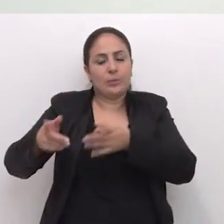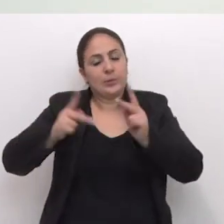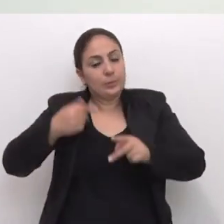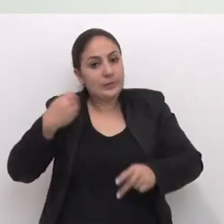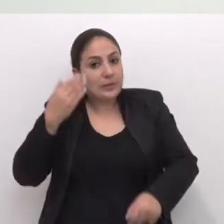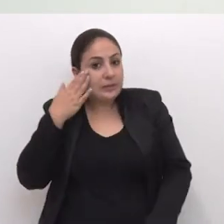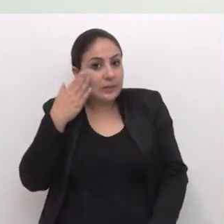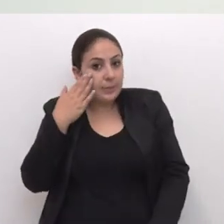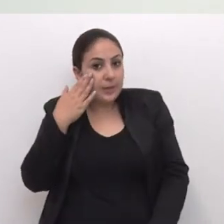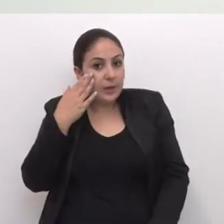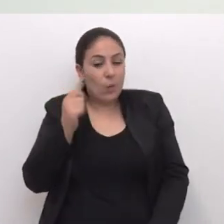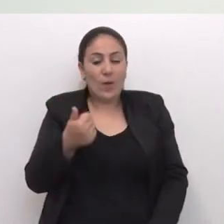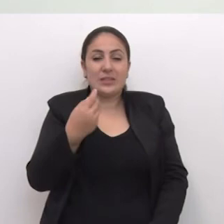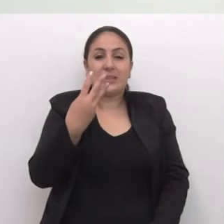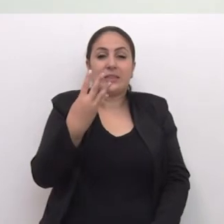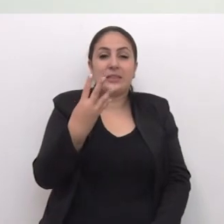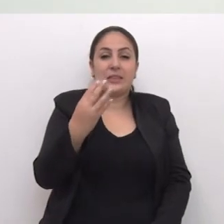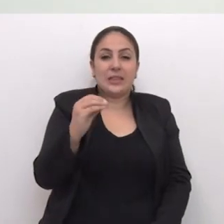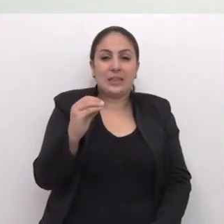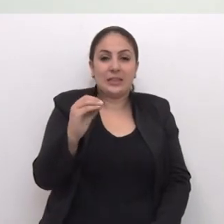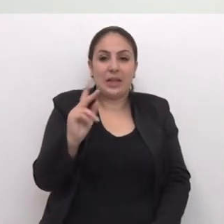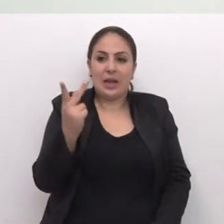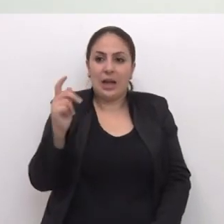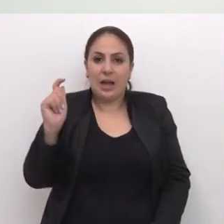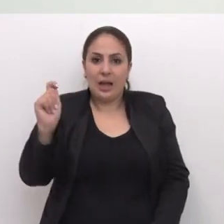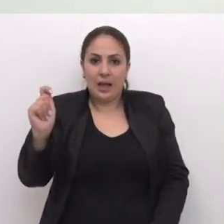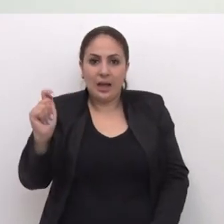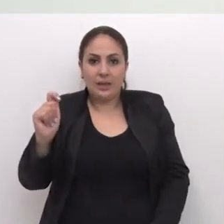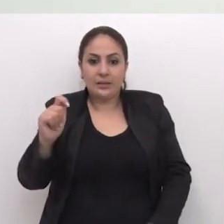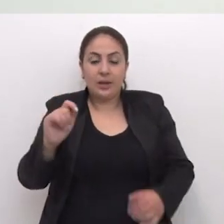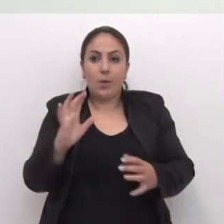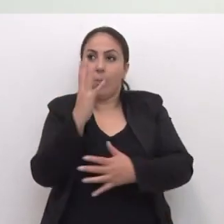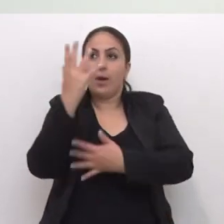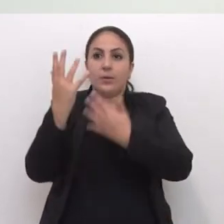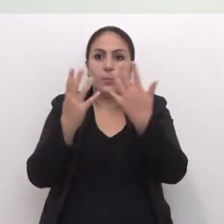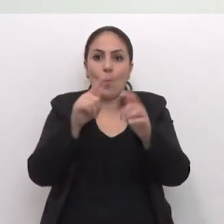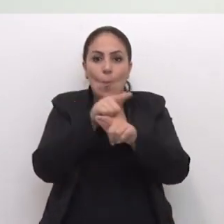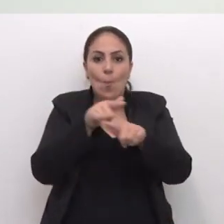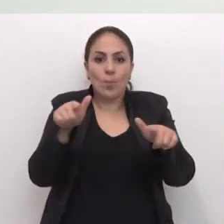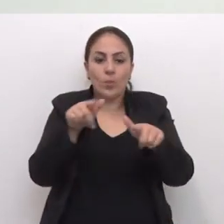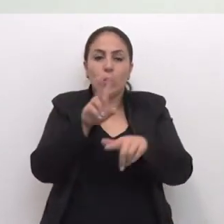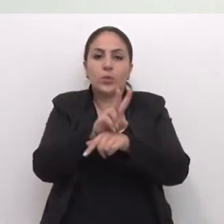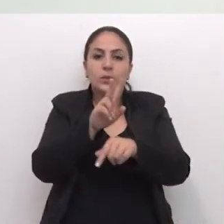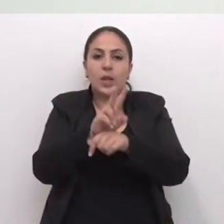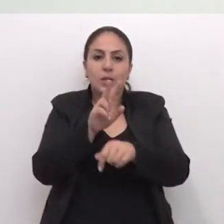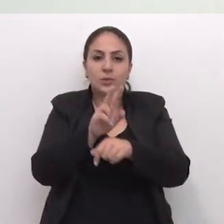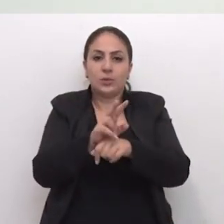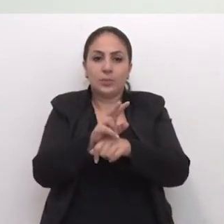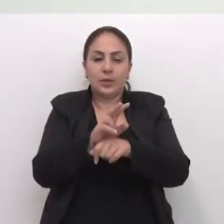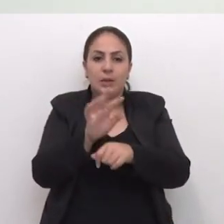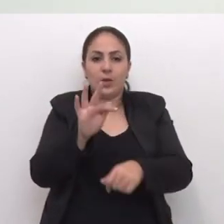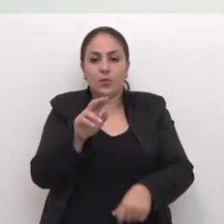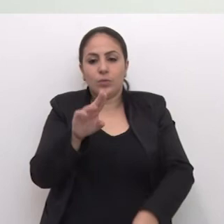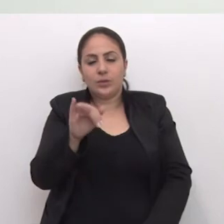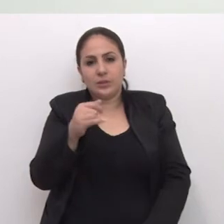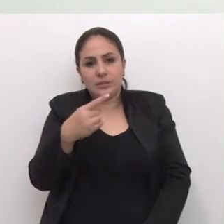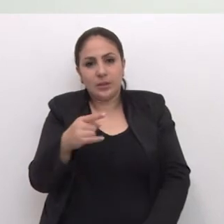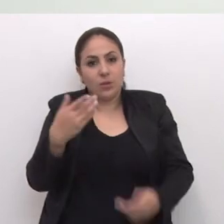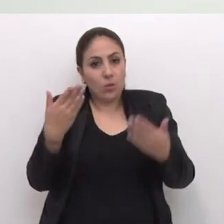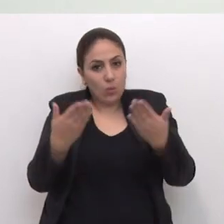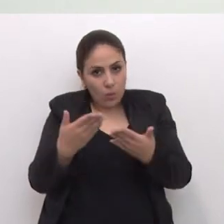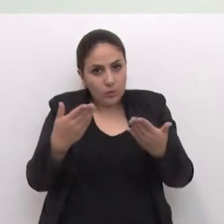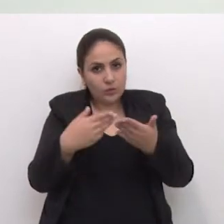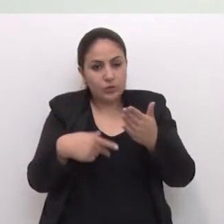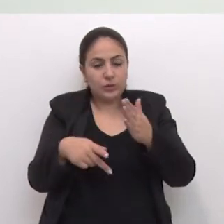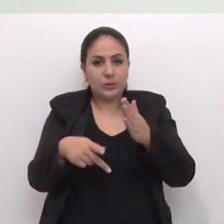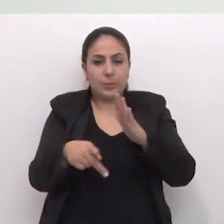né? Mas são quase 30 hectares de mata virgem, de mata nativa, que foi preservada pela Fundação e hoje